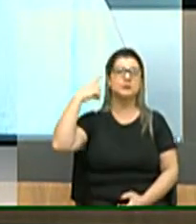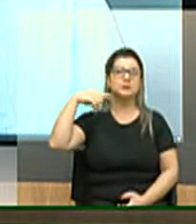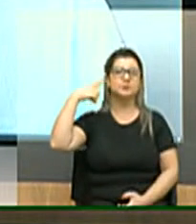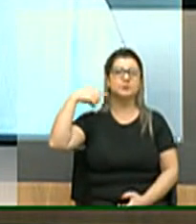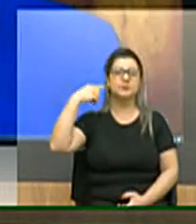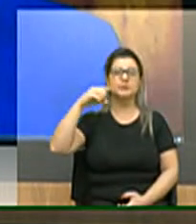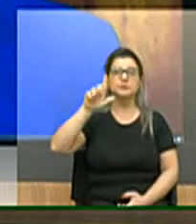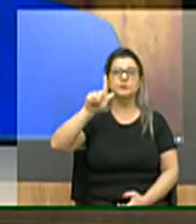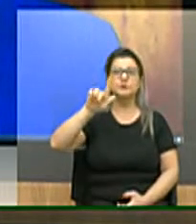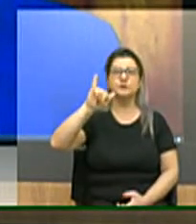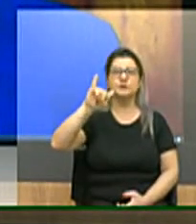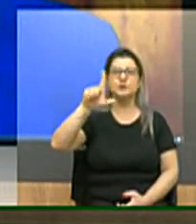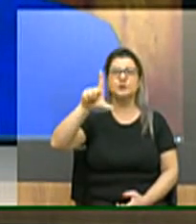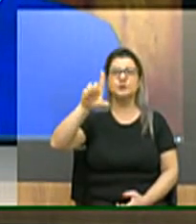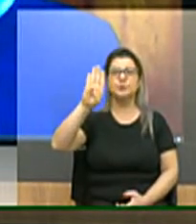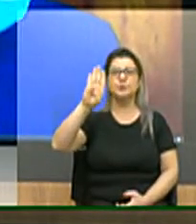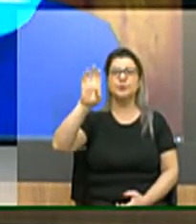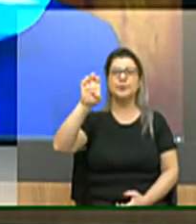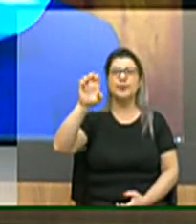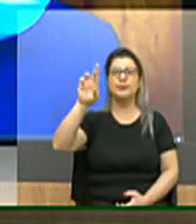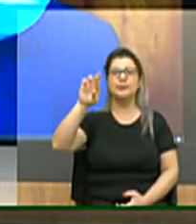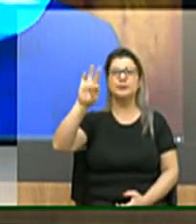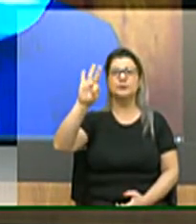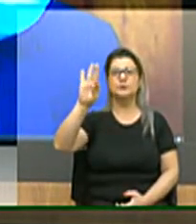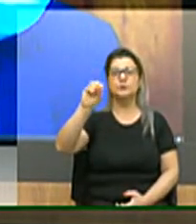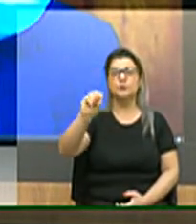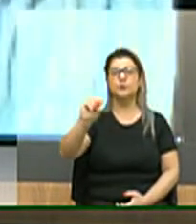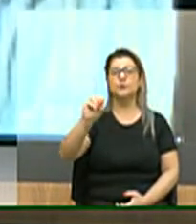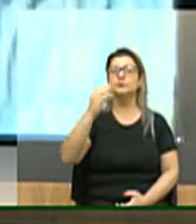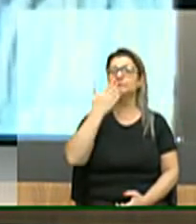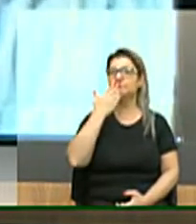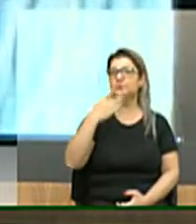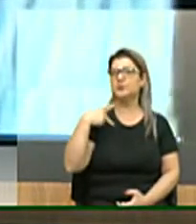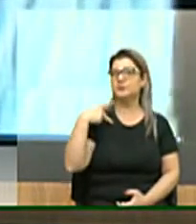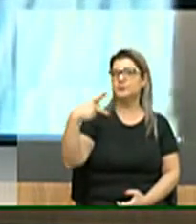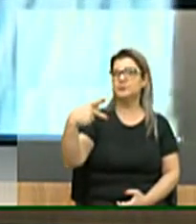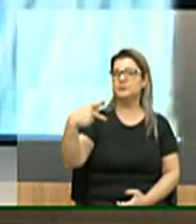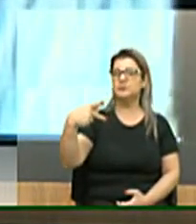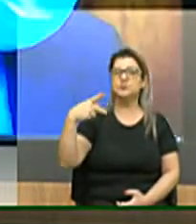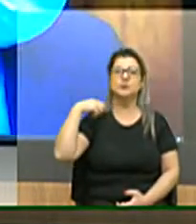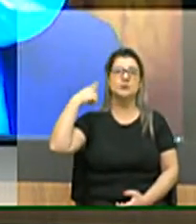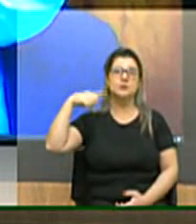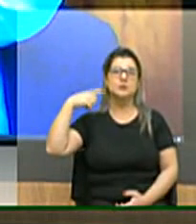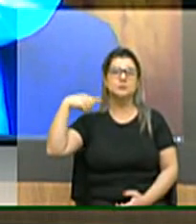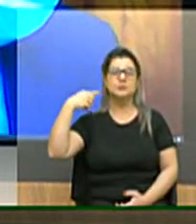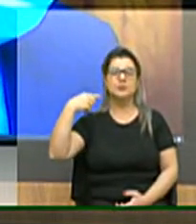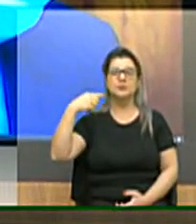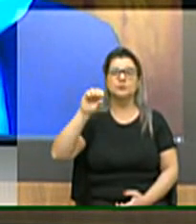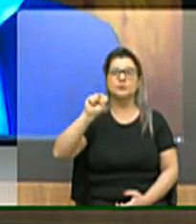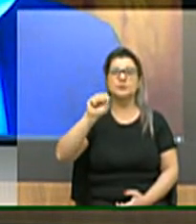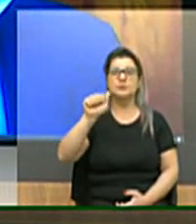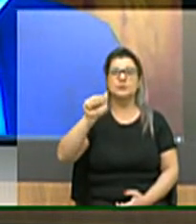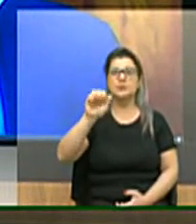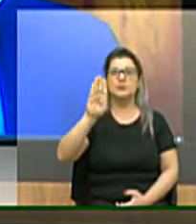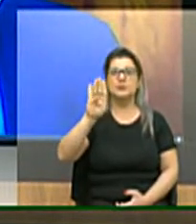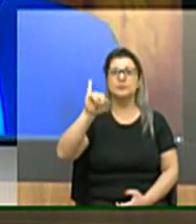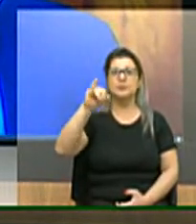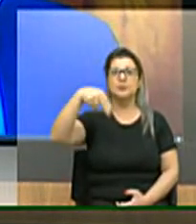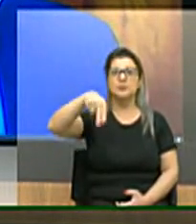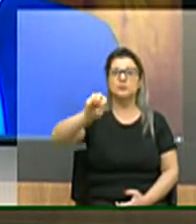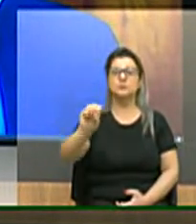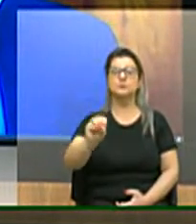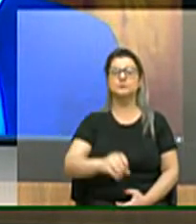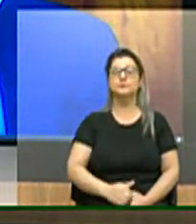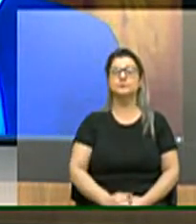Capuani. Favorável, presidente. Deputado Elisandro Sabino.